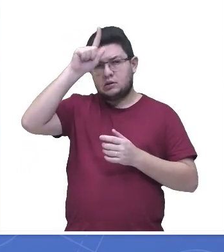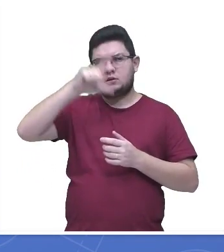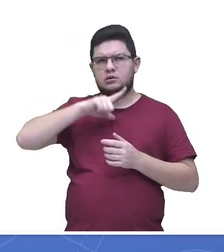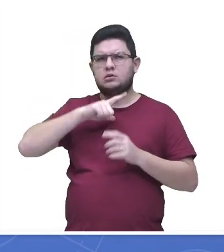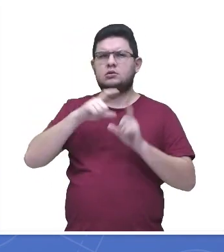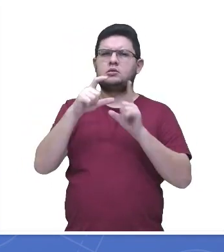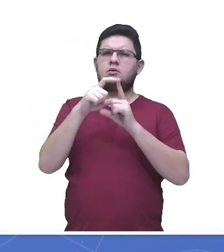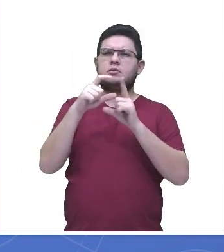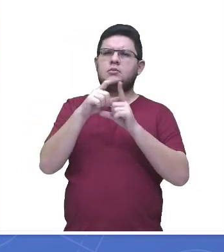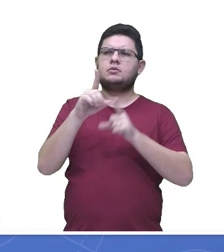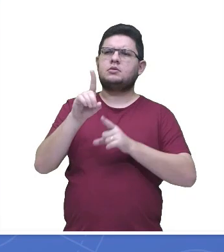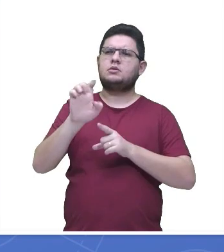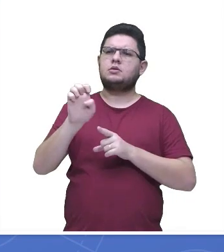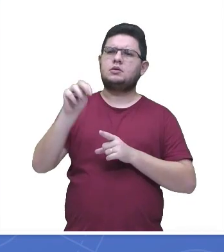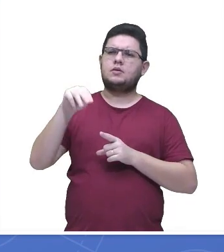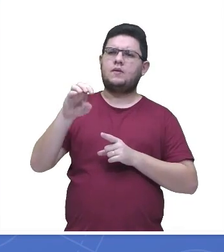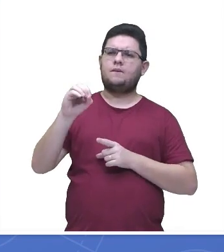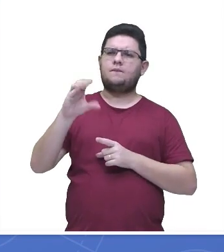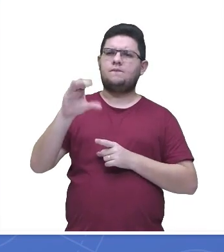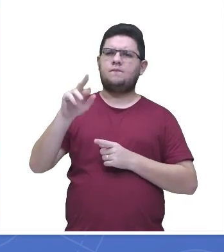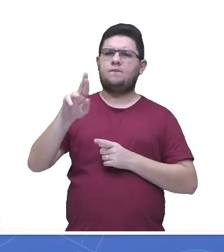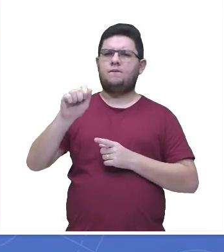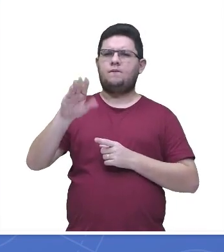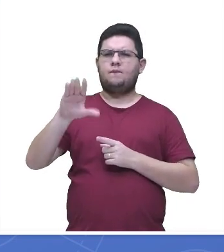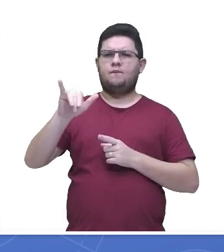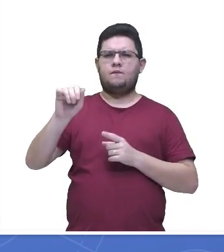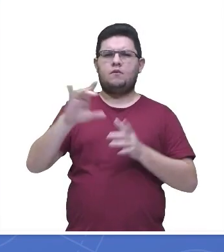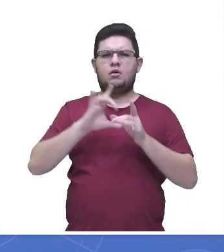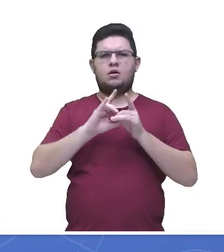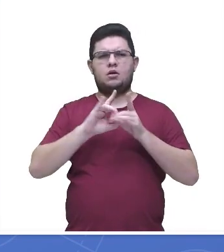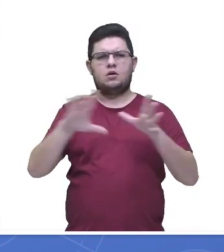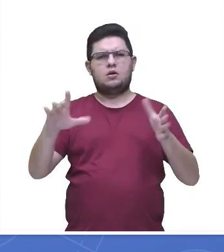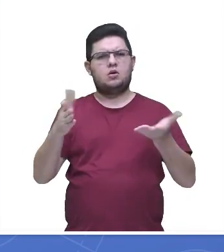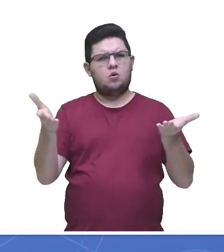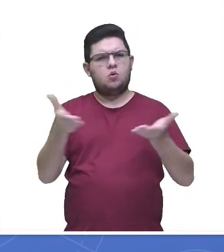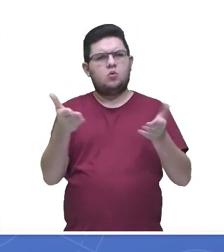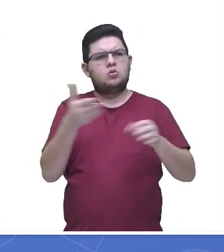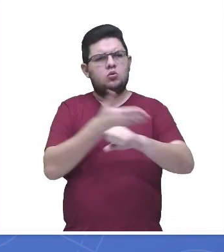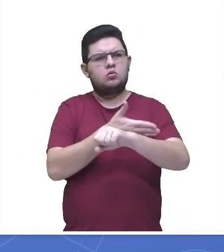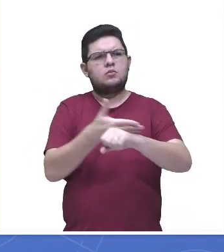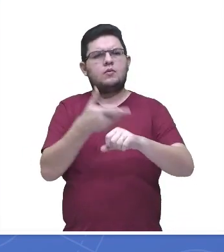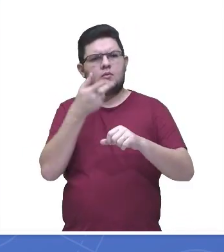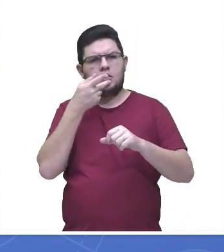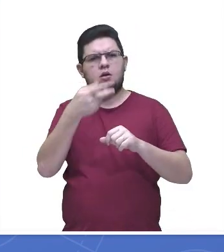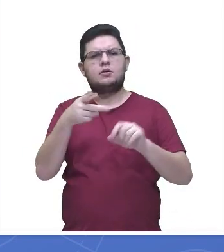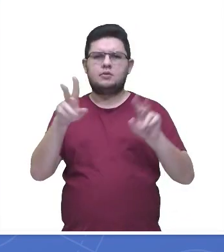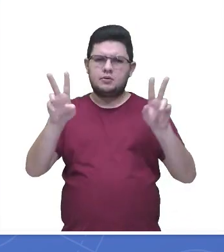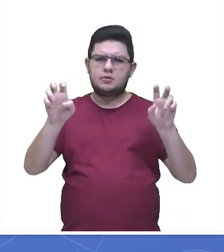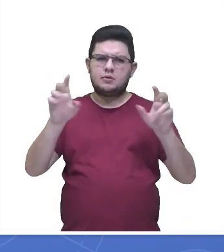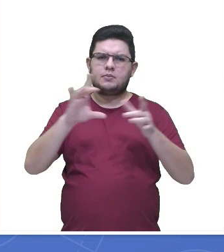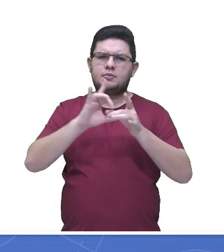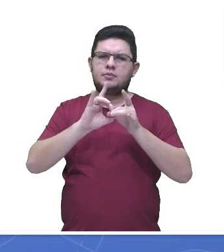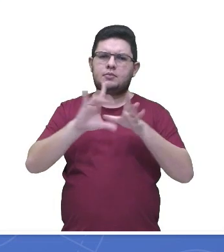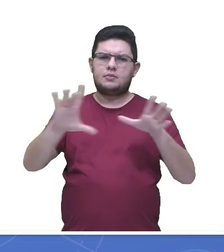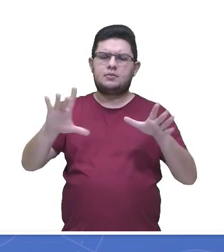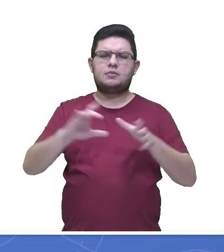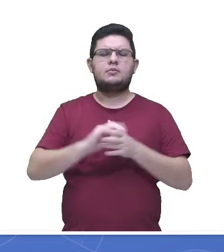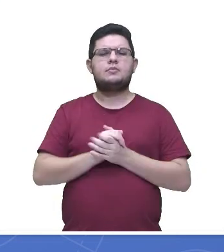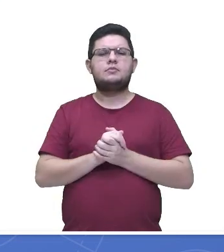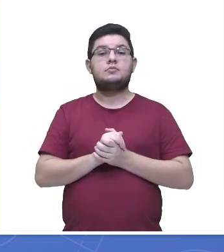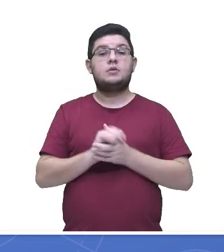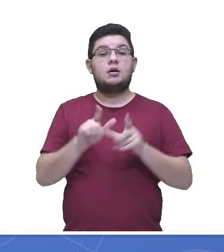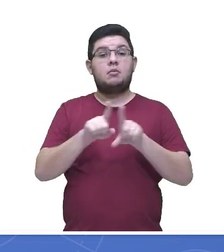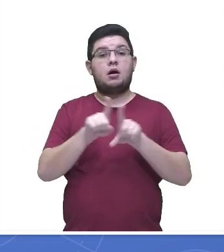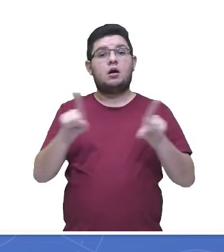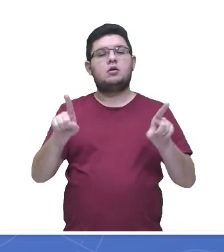uma coisa tão comum, tão atual nos dias de hoje. Mas a Grécia também, assim como o Egito,